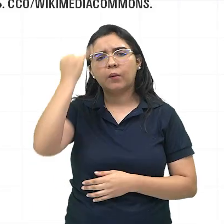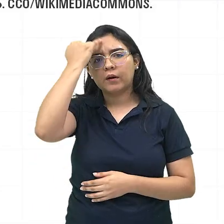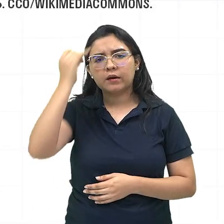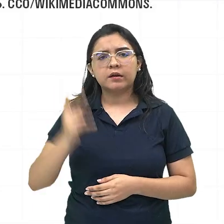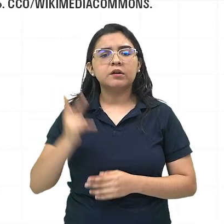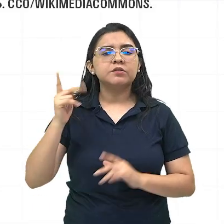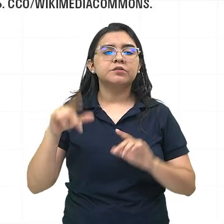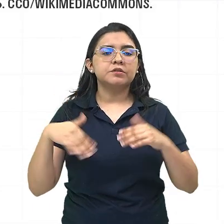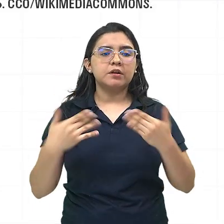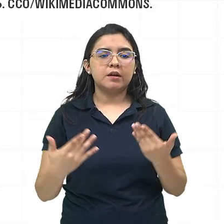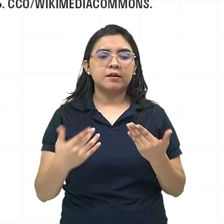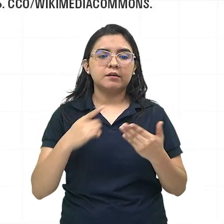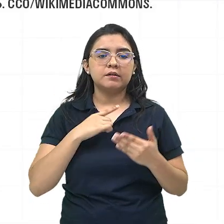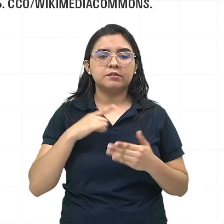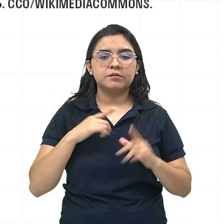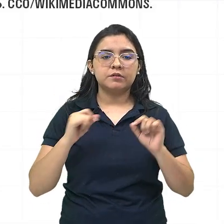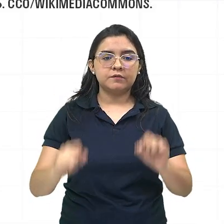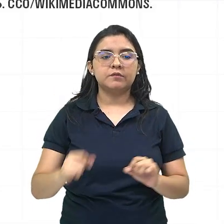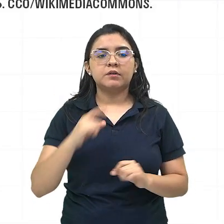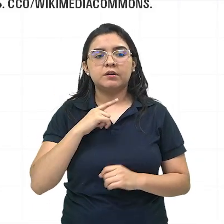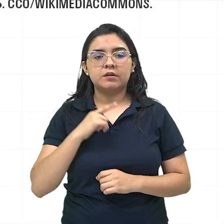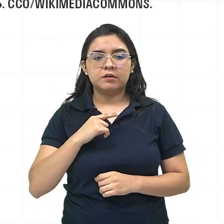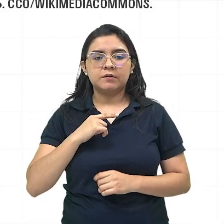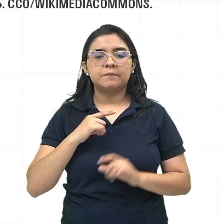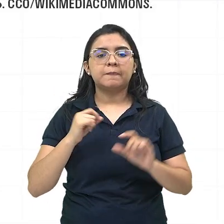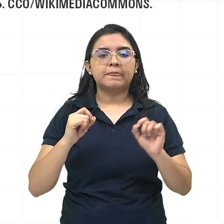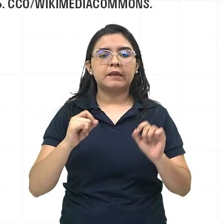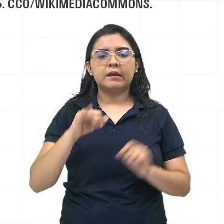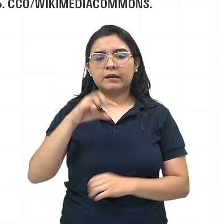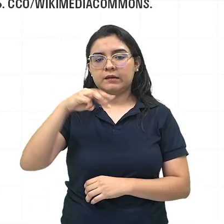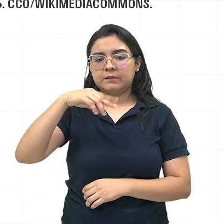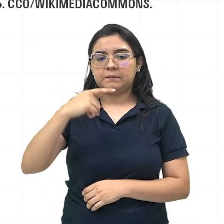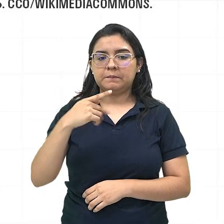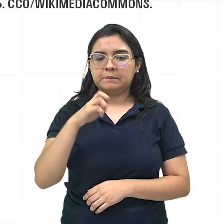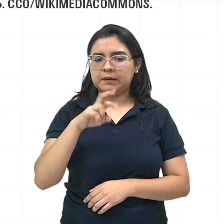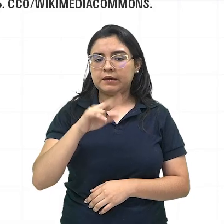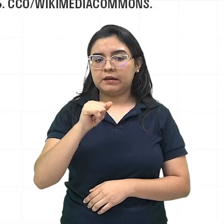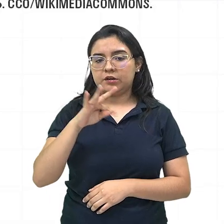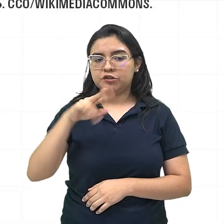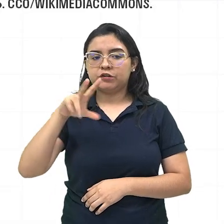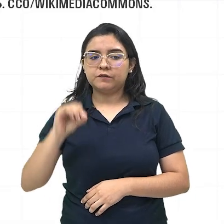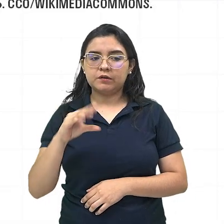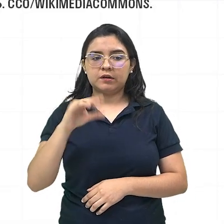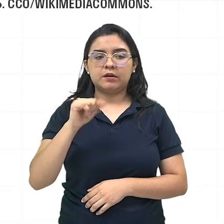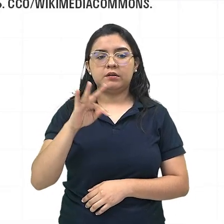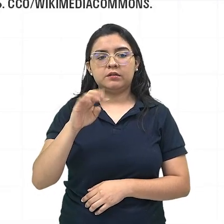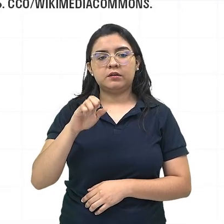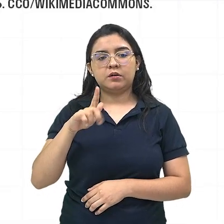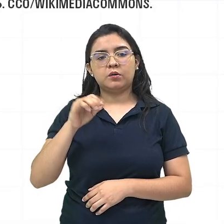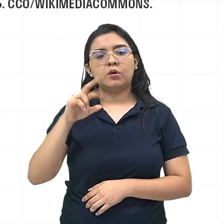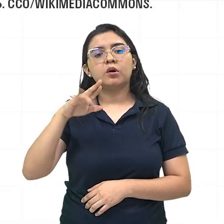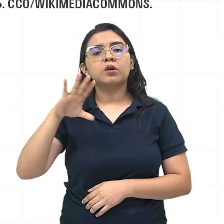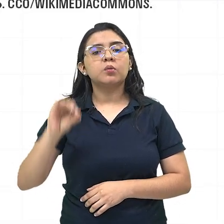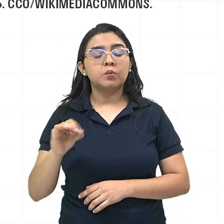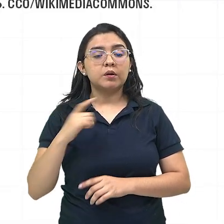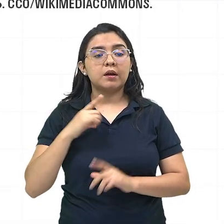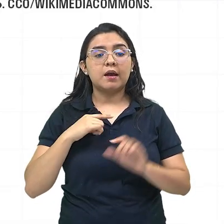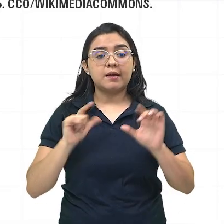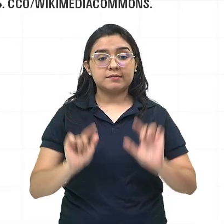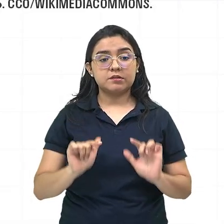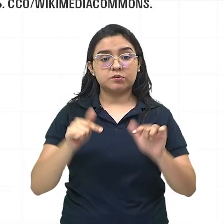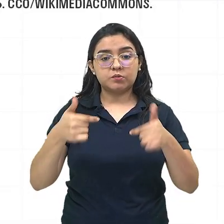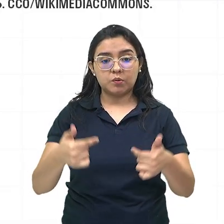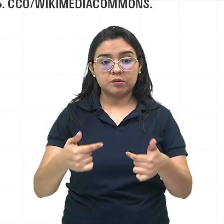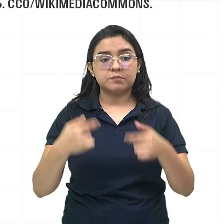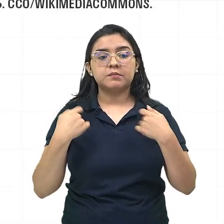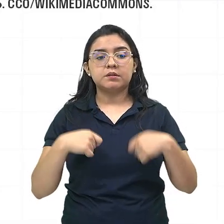propor a dimensão do imperativo categórico. O que seria o imperativo categórico? Estabelece que as ações